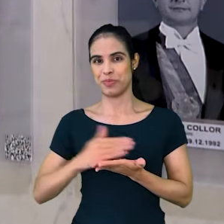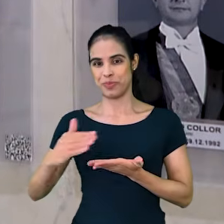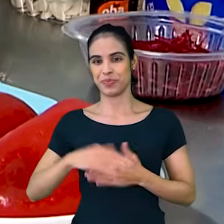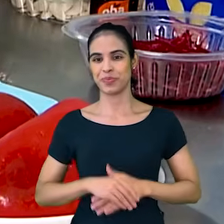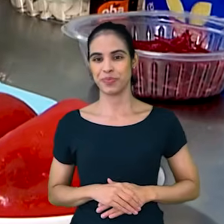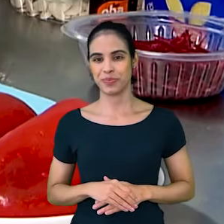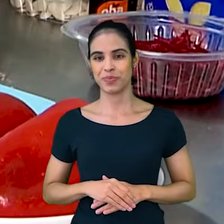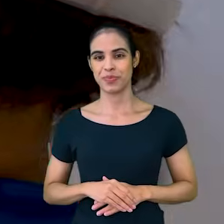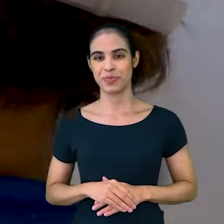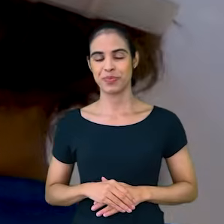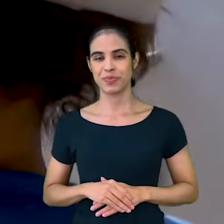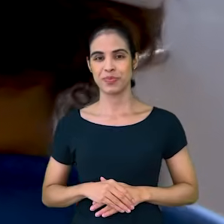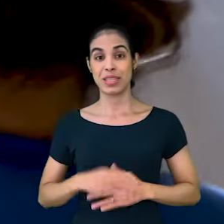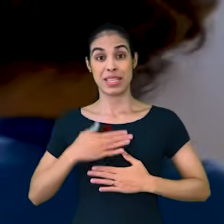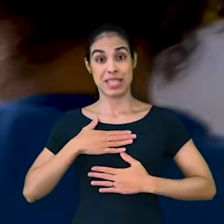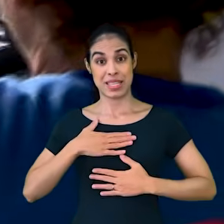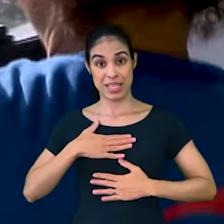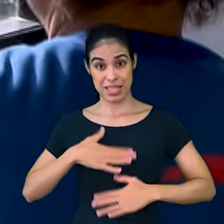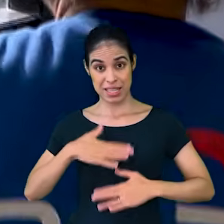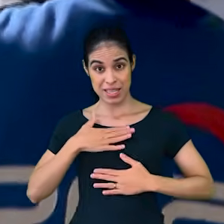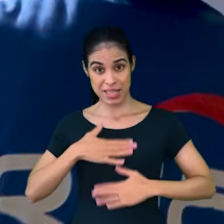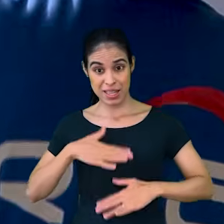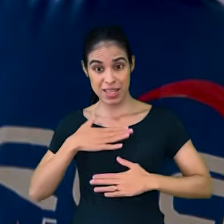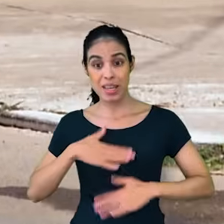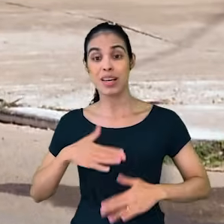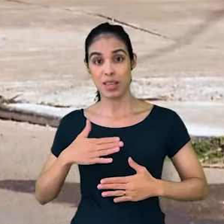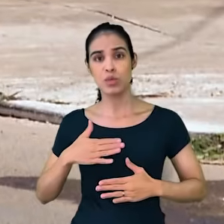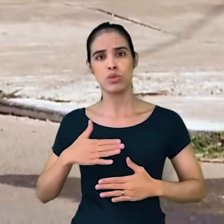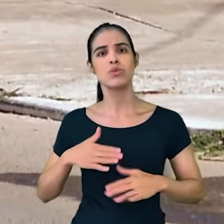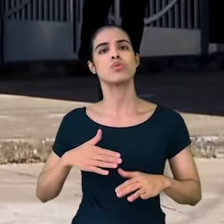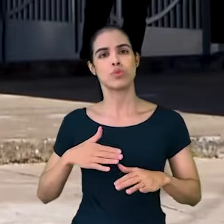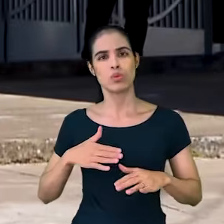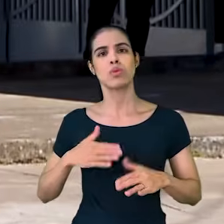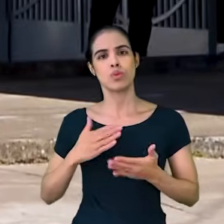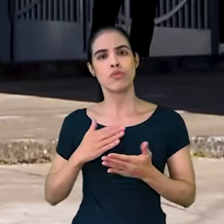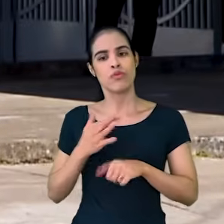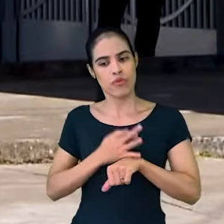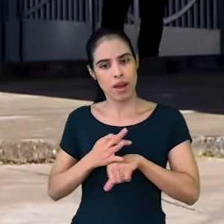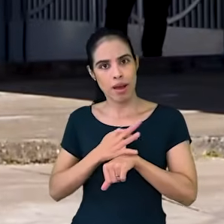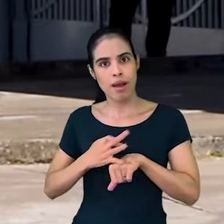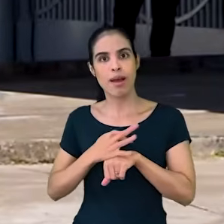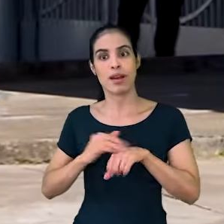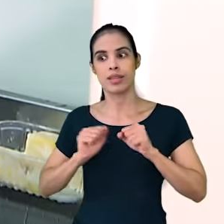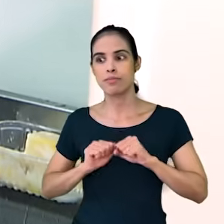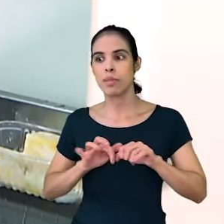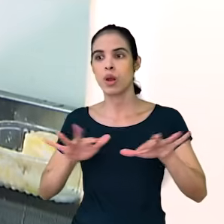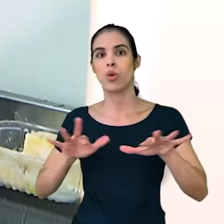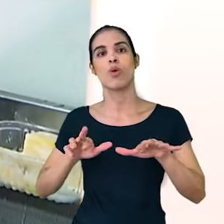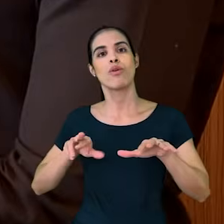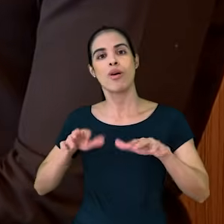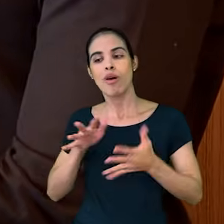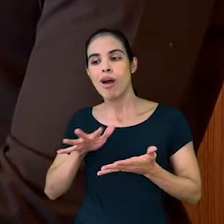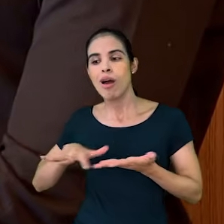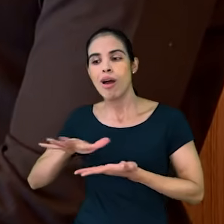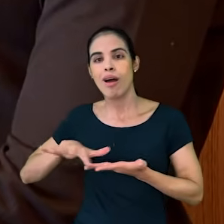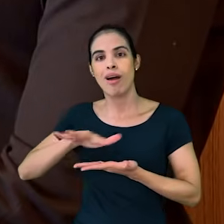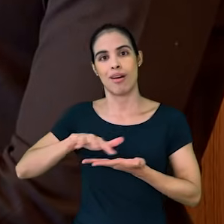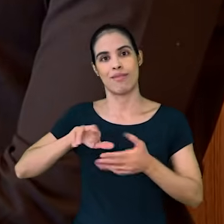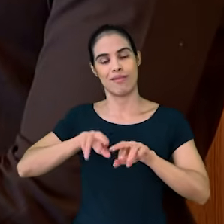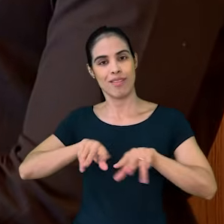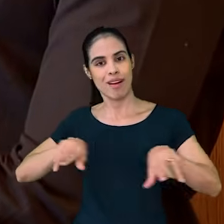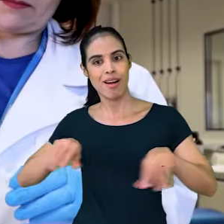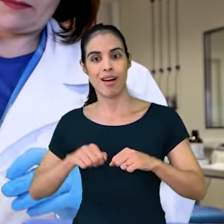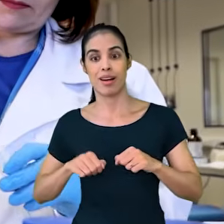1927. Além disso, esse repouso remunerado foi ampliado para outras categorias. Na prática, todos